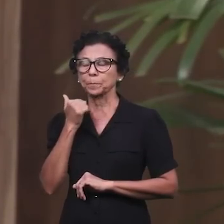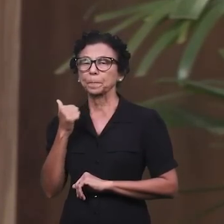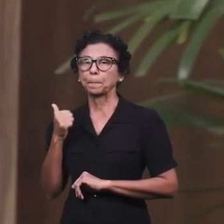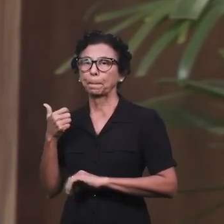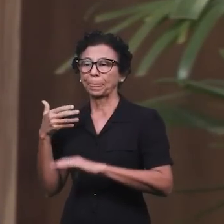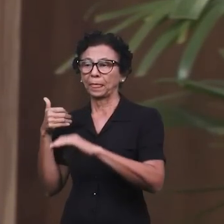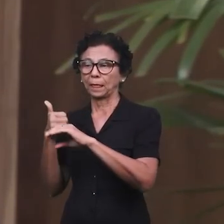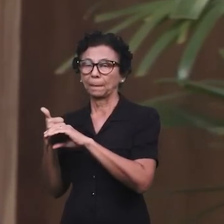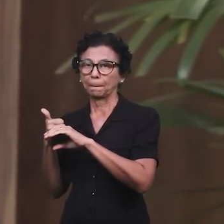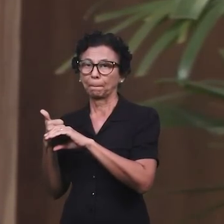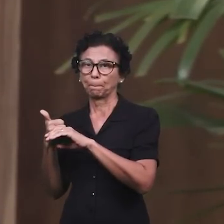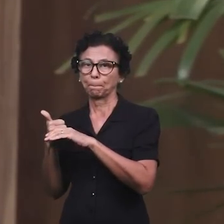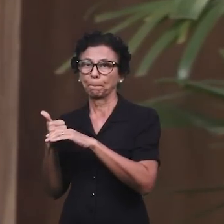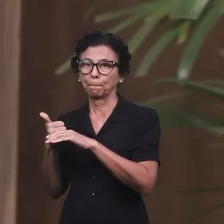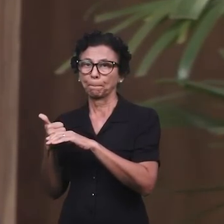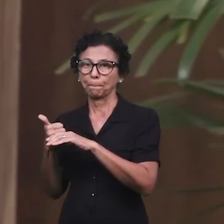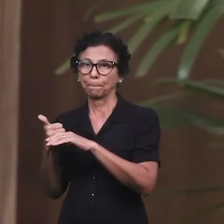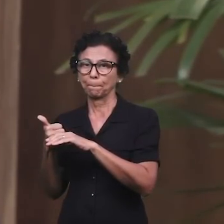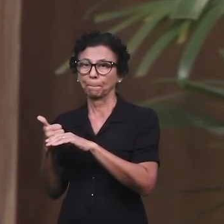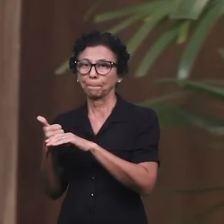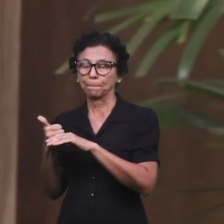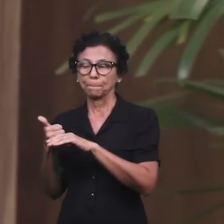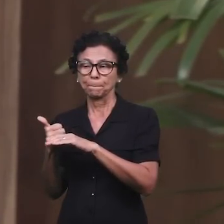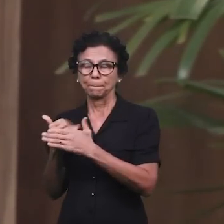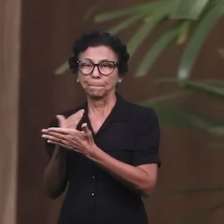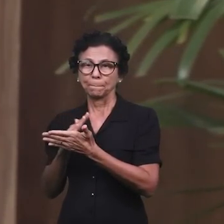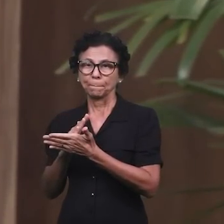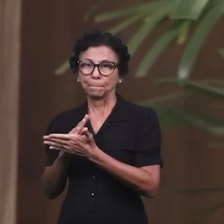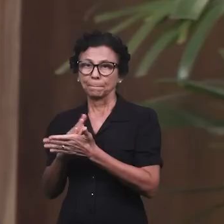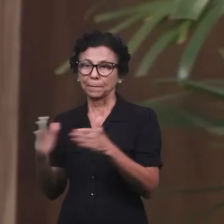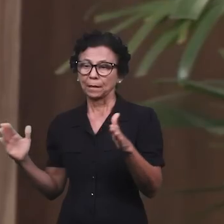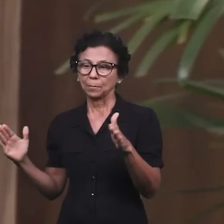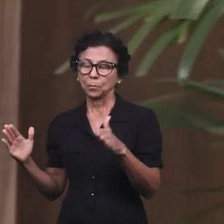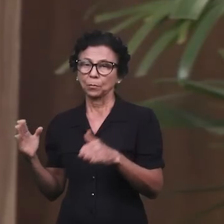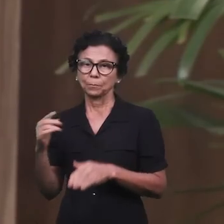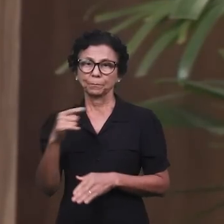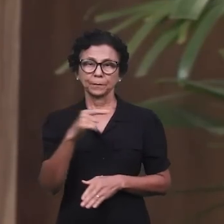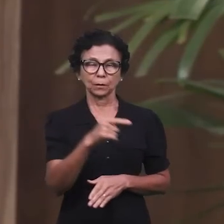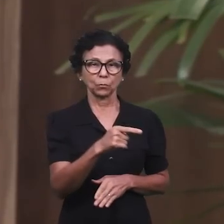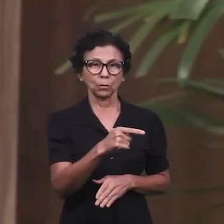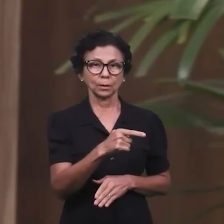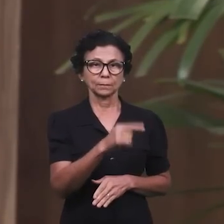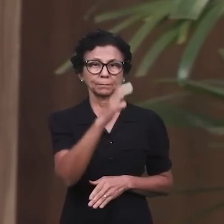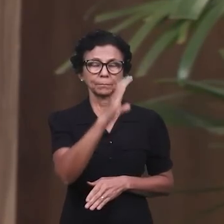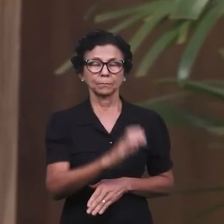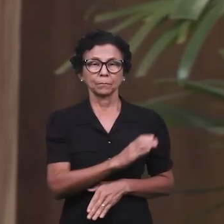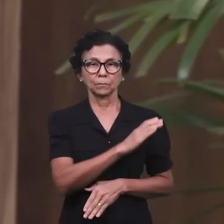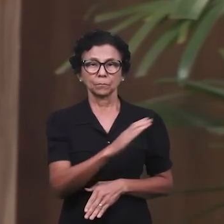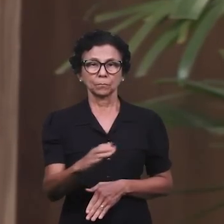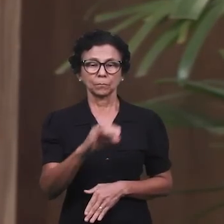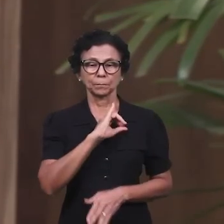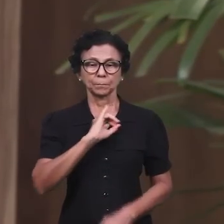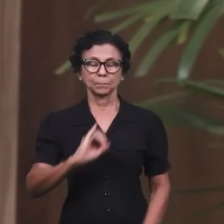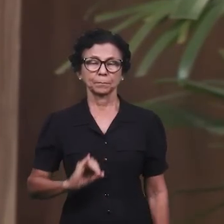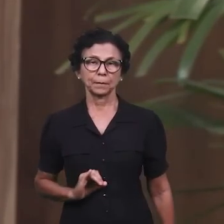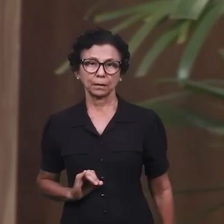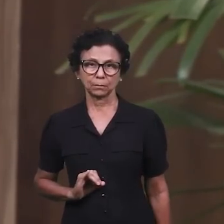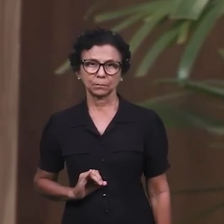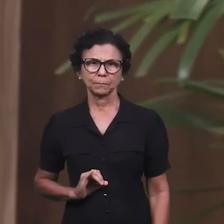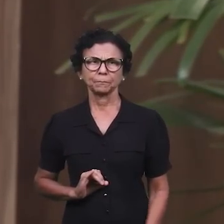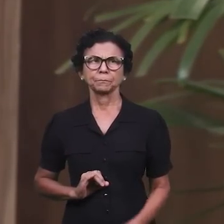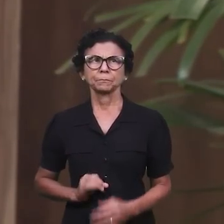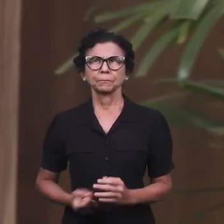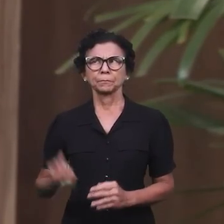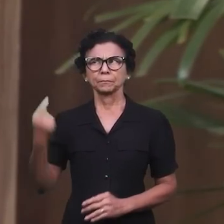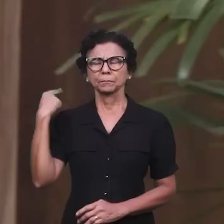e a igreja romana se institui como a igreja do império. E no ano de 310, uma das heresias